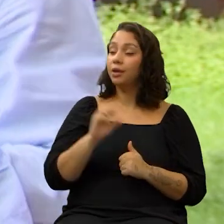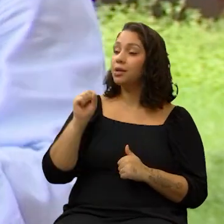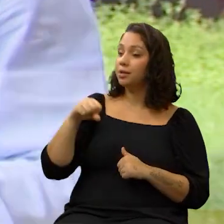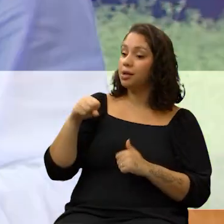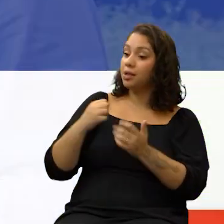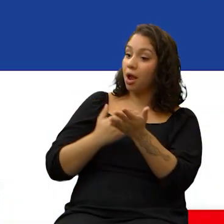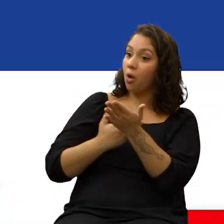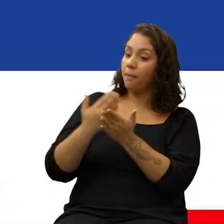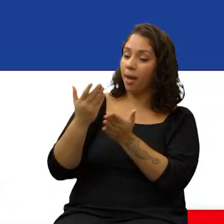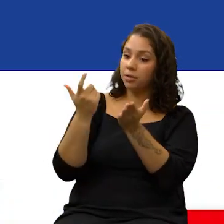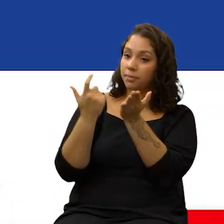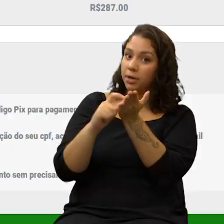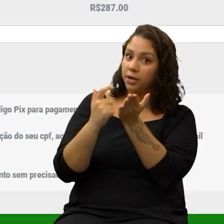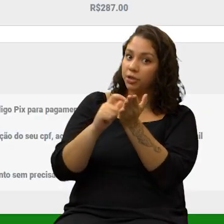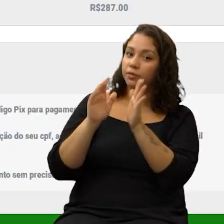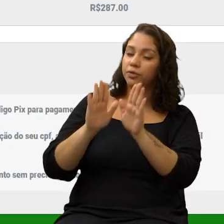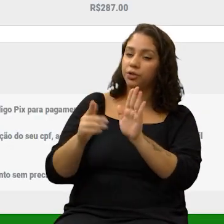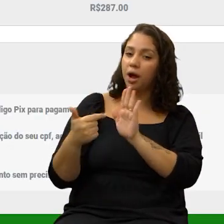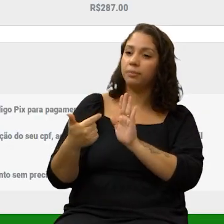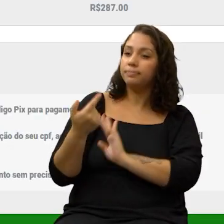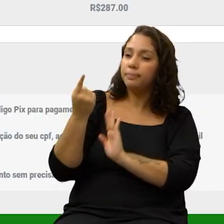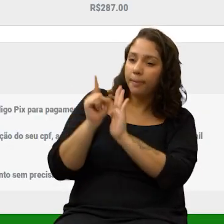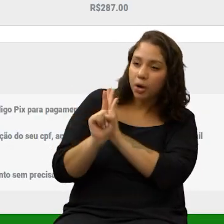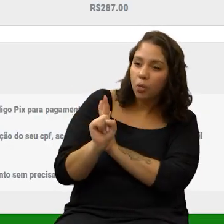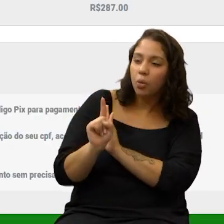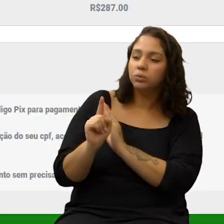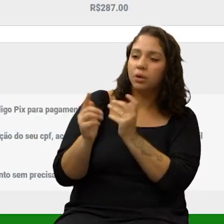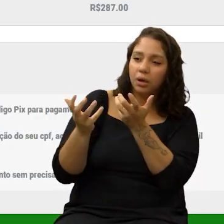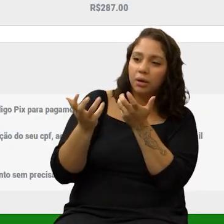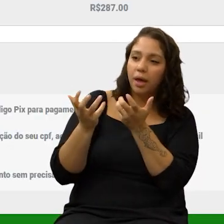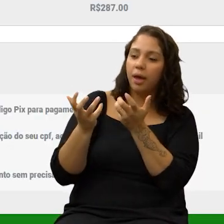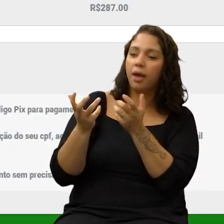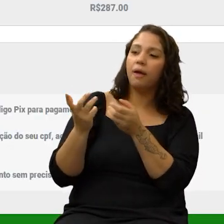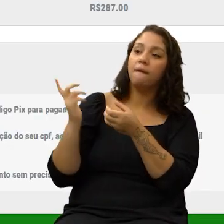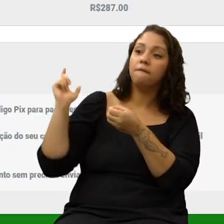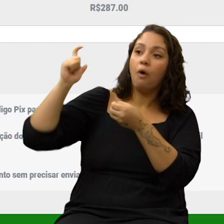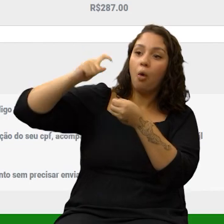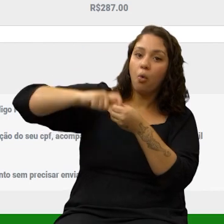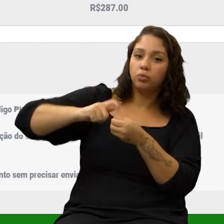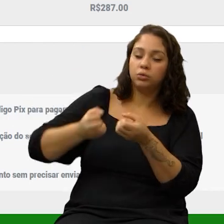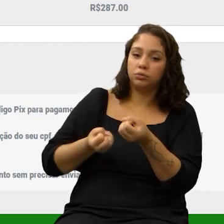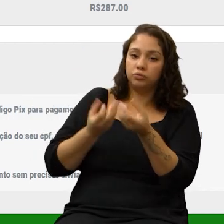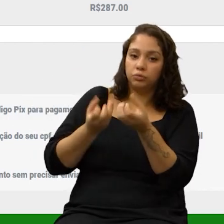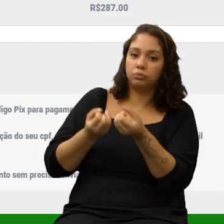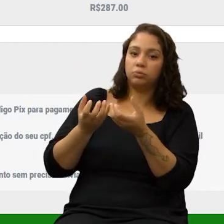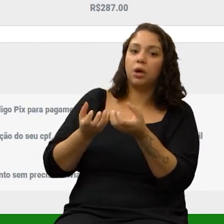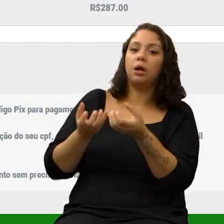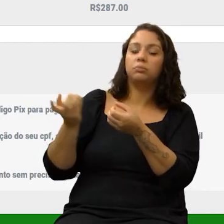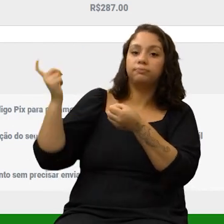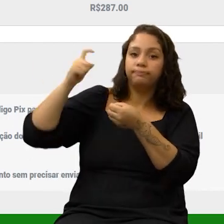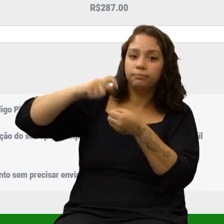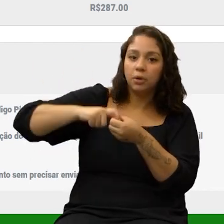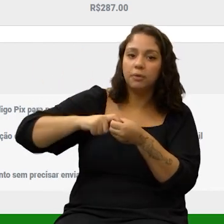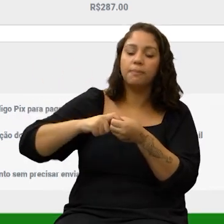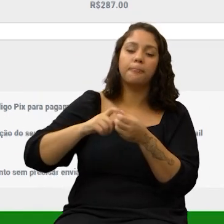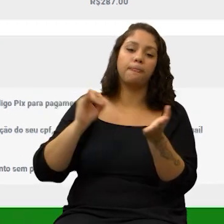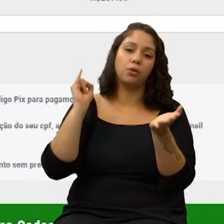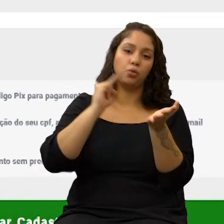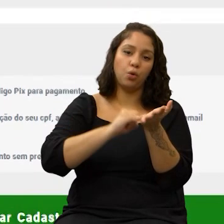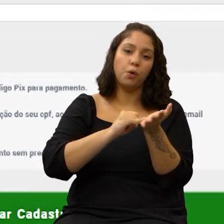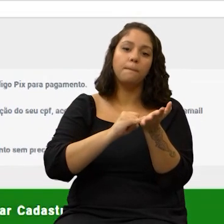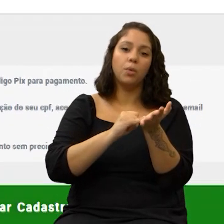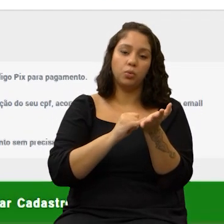você inicia o aplicativo, ele já pergunta se você quer recuperar os dados da declaração anterior. Então